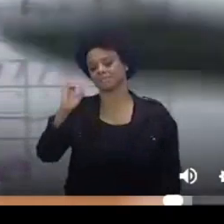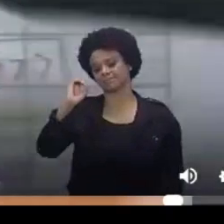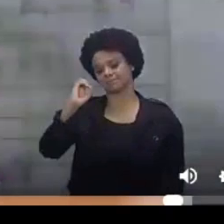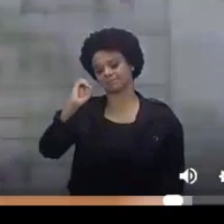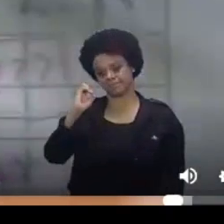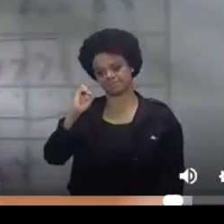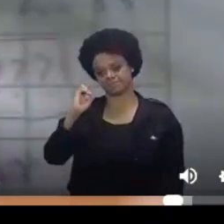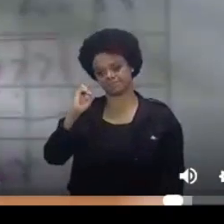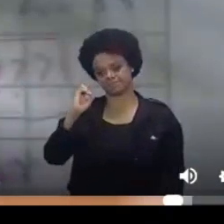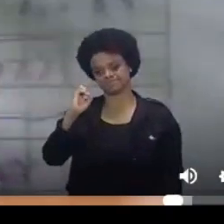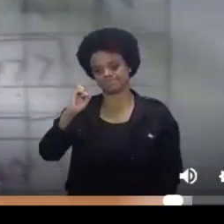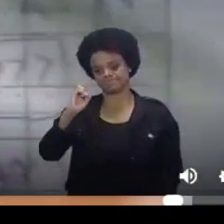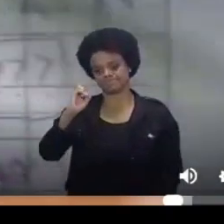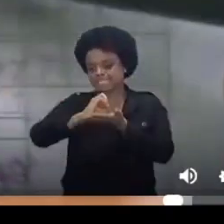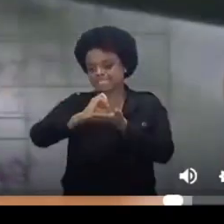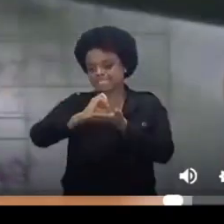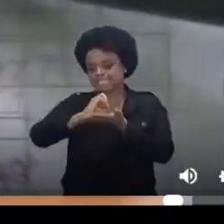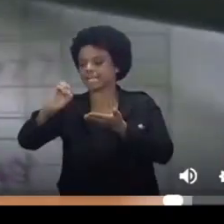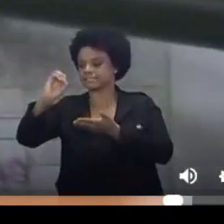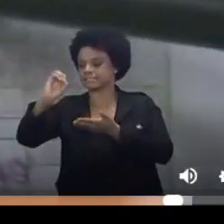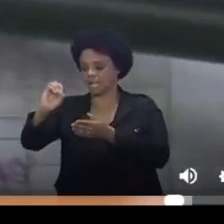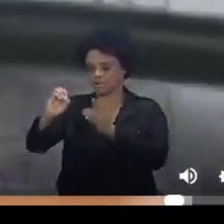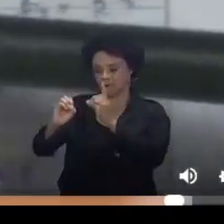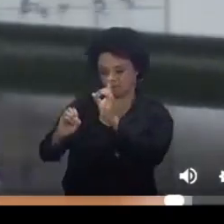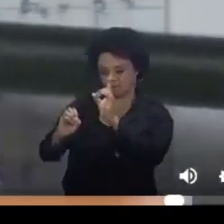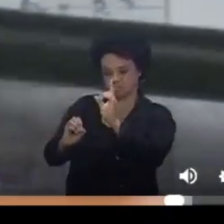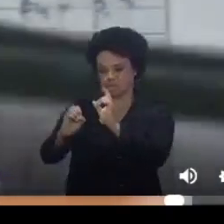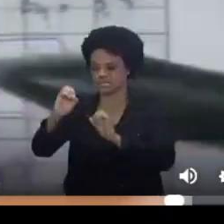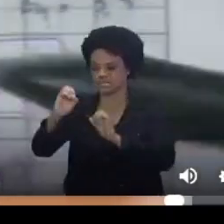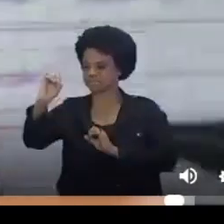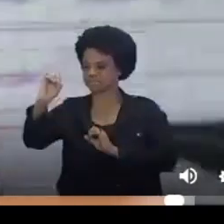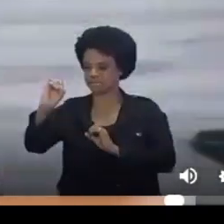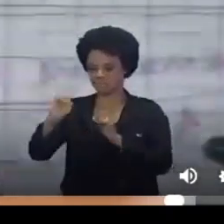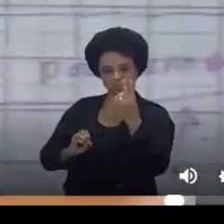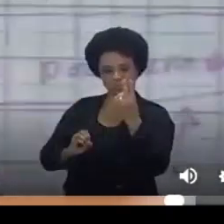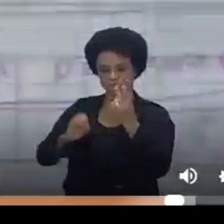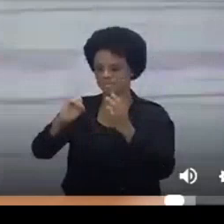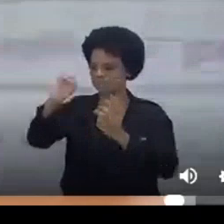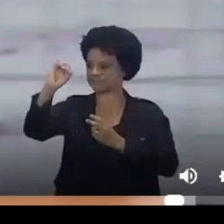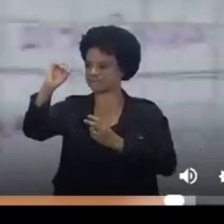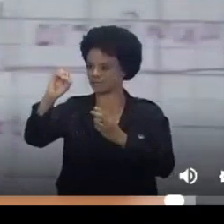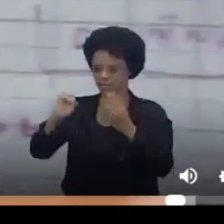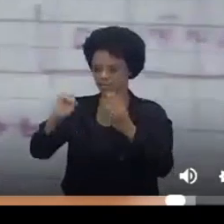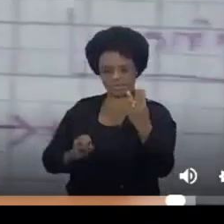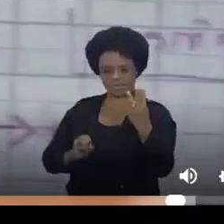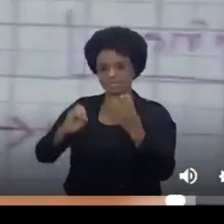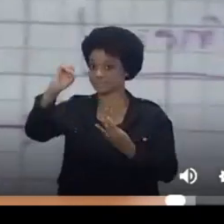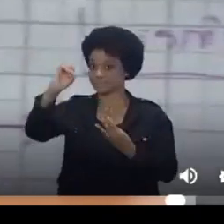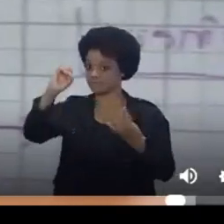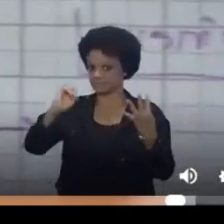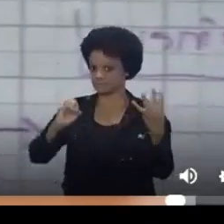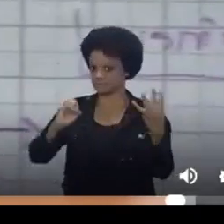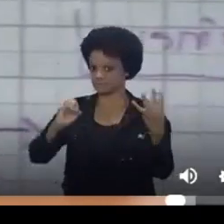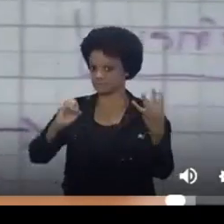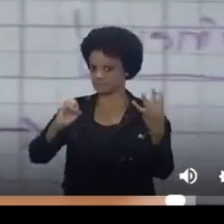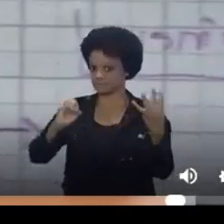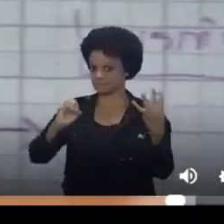seja, você está indo de 0 a 1, de 0 a 2, de 0 a 3 e de 0 a 4. Não vão se confundir nesse